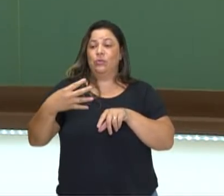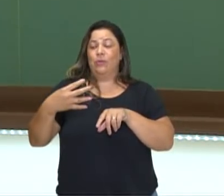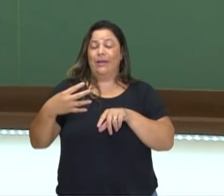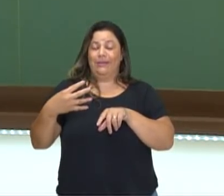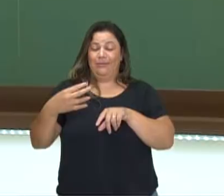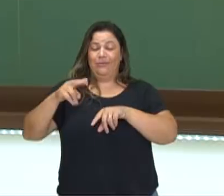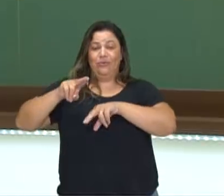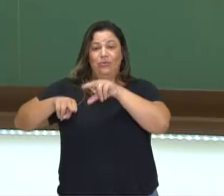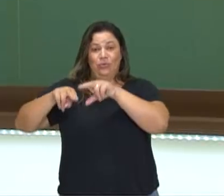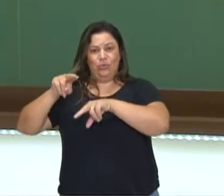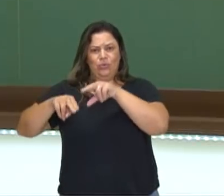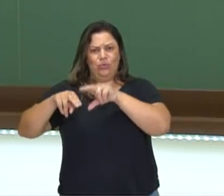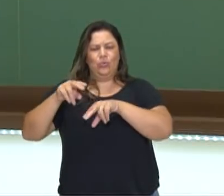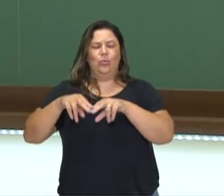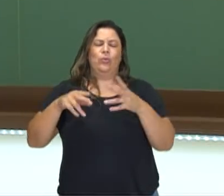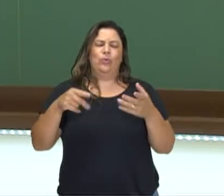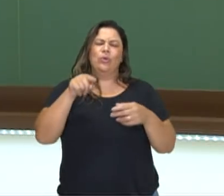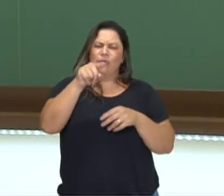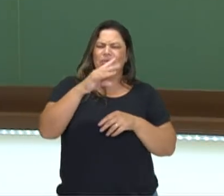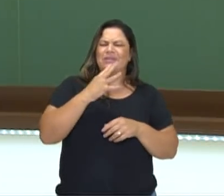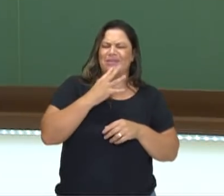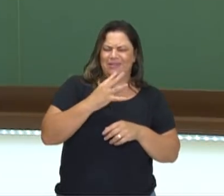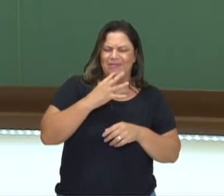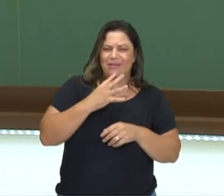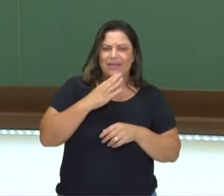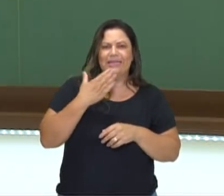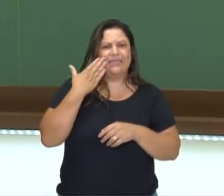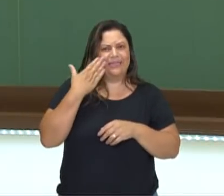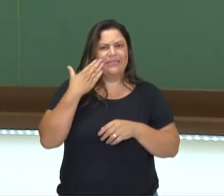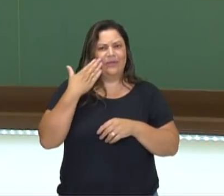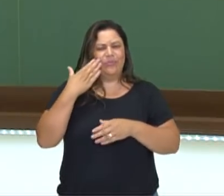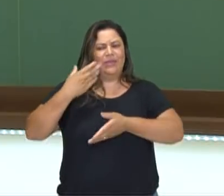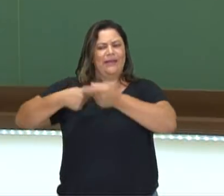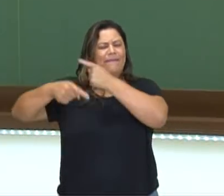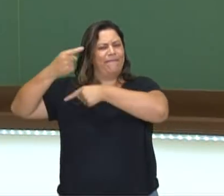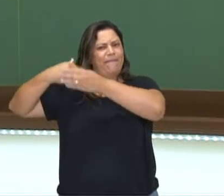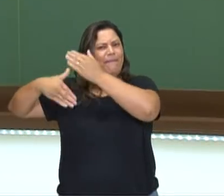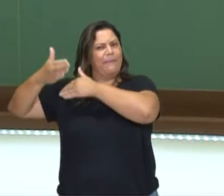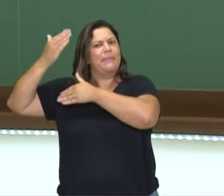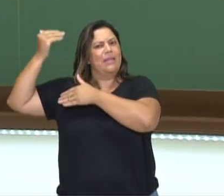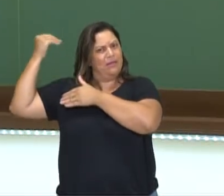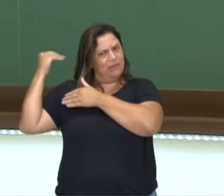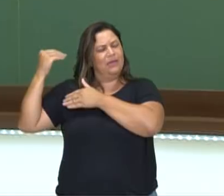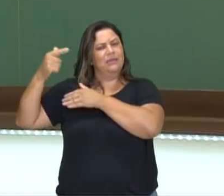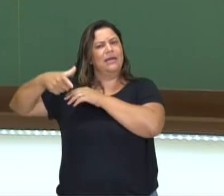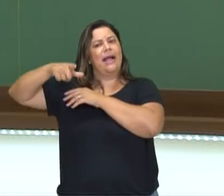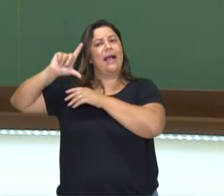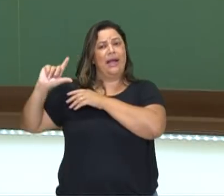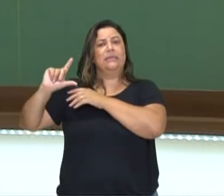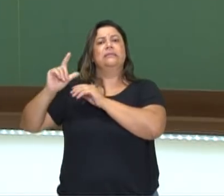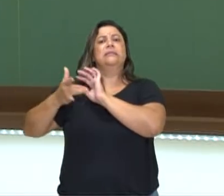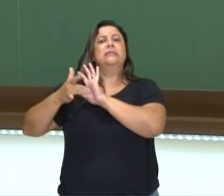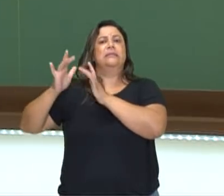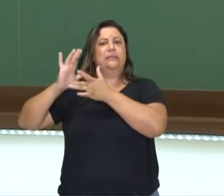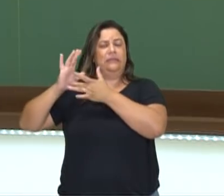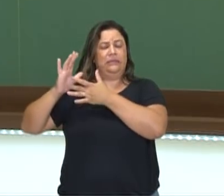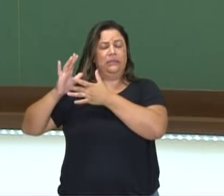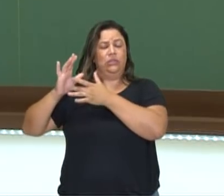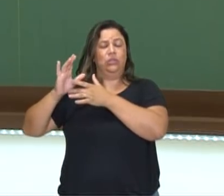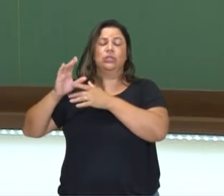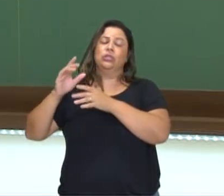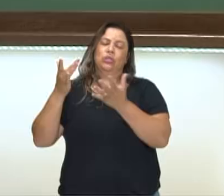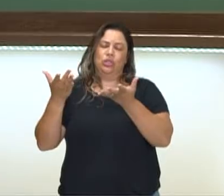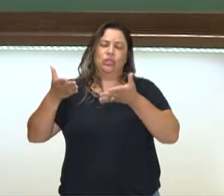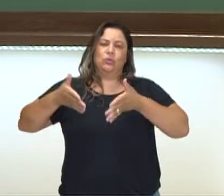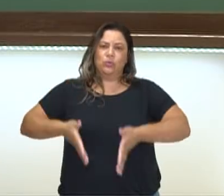colonização. Vocês sabiam essa origem da festa junina, que remonta ainda anterior ao cristianismo? Agora virou uma festa popular, onde